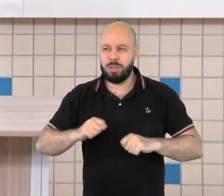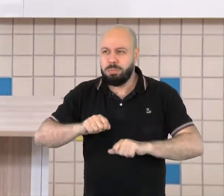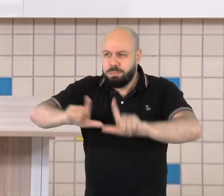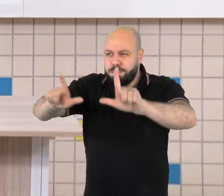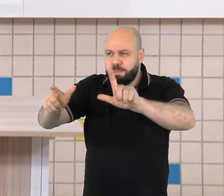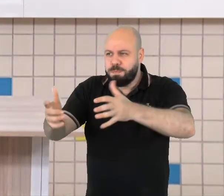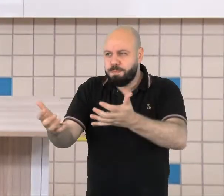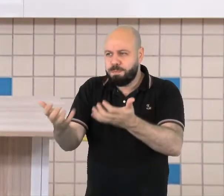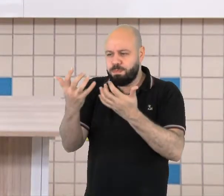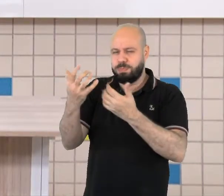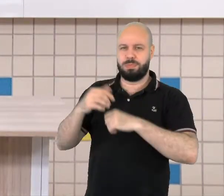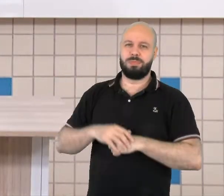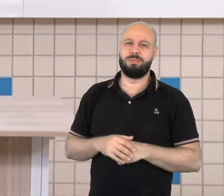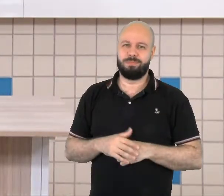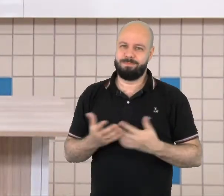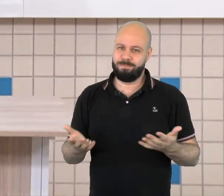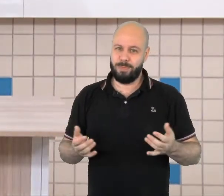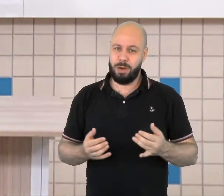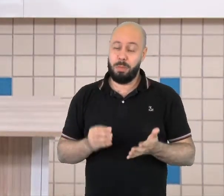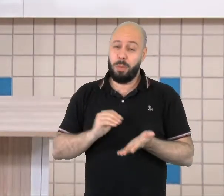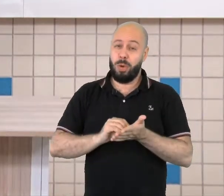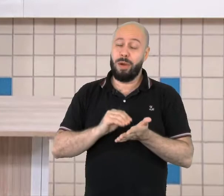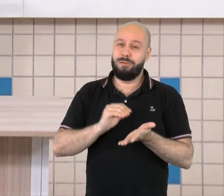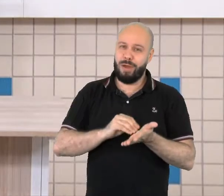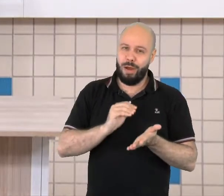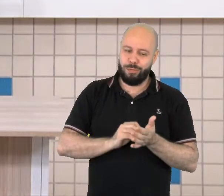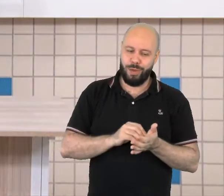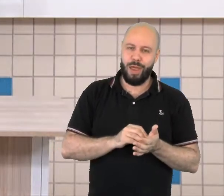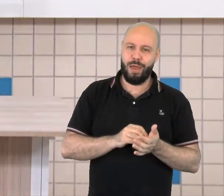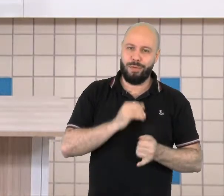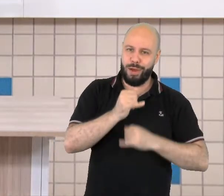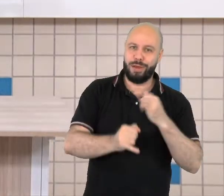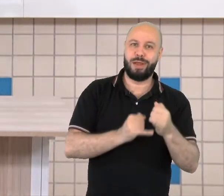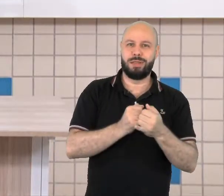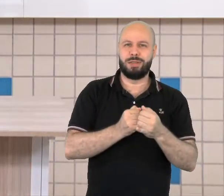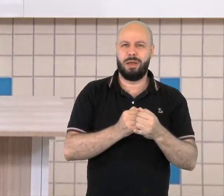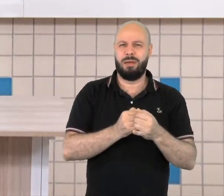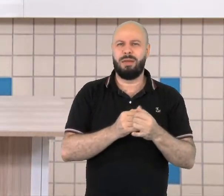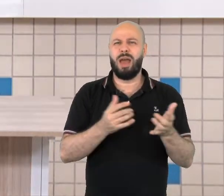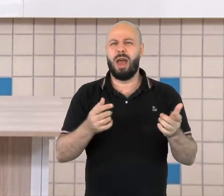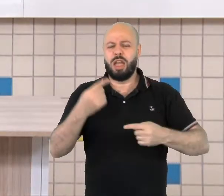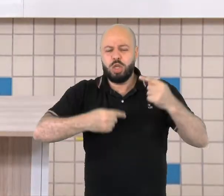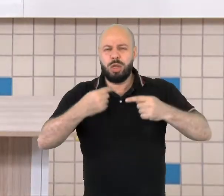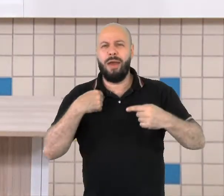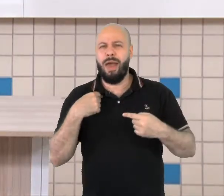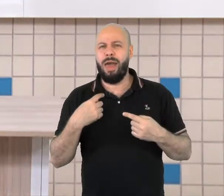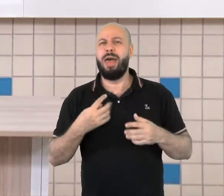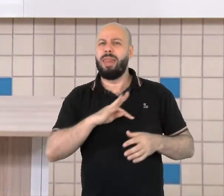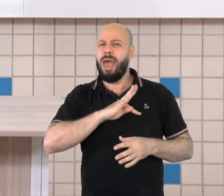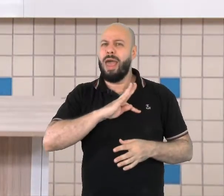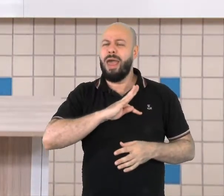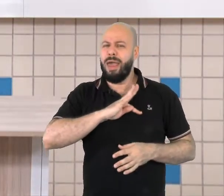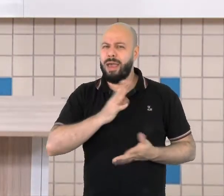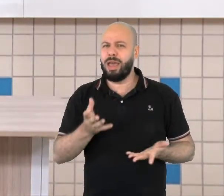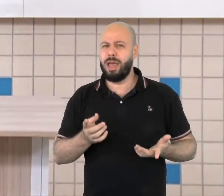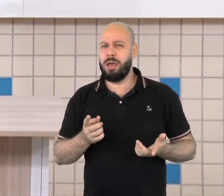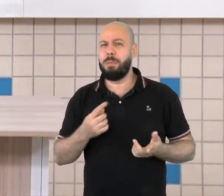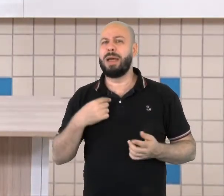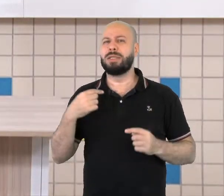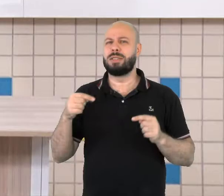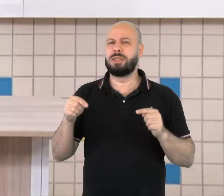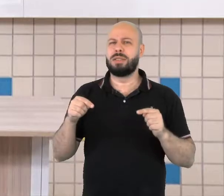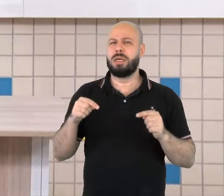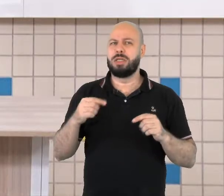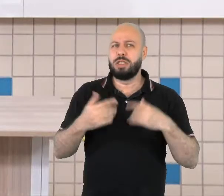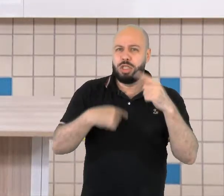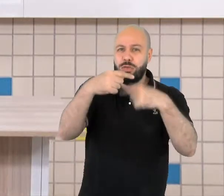vezes não têm acesso à internet. Então, olhem só como a discussão ela é técnica, ela é de evolução, mas ela também é de desigualdade.